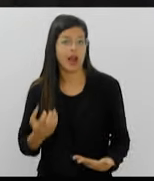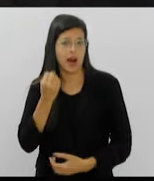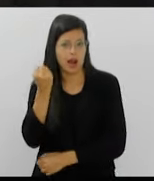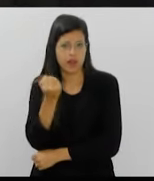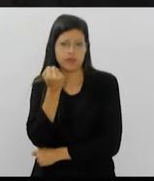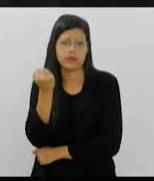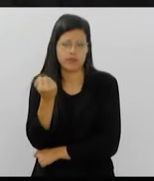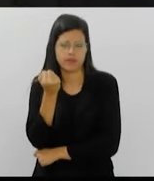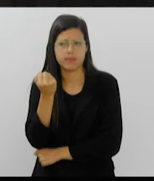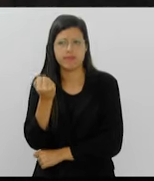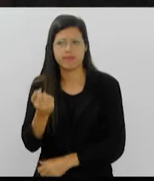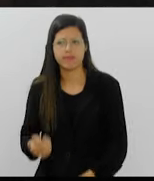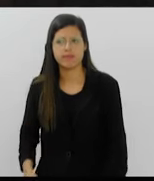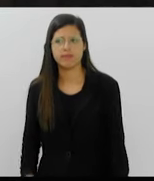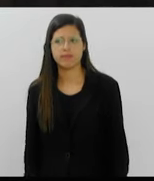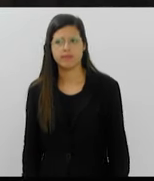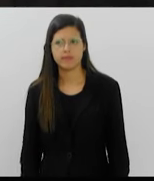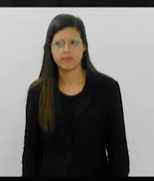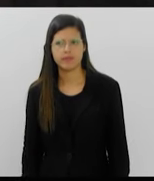gravíssimo.